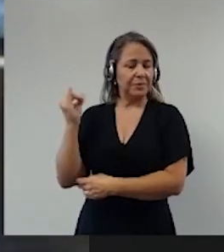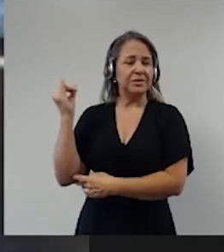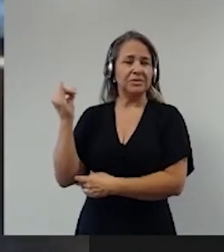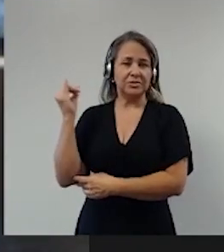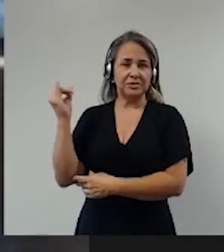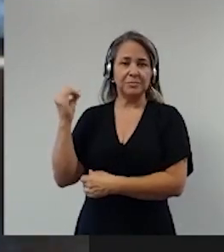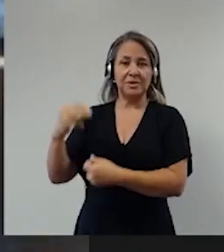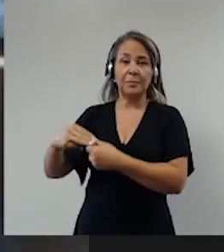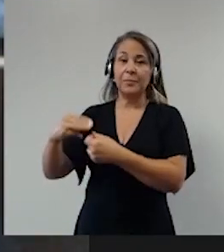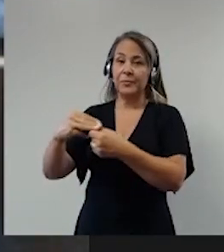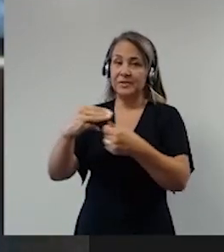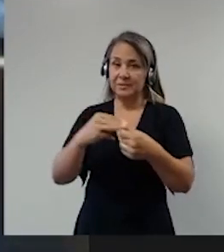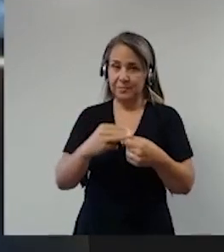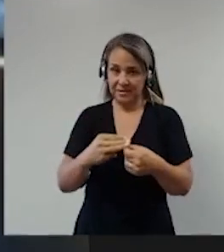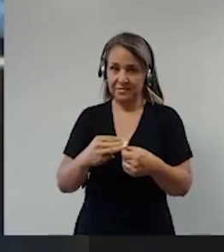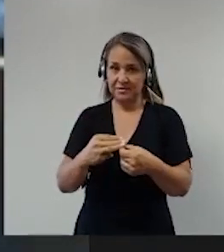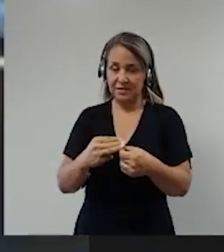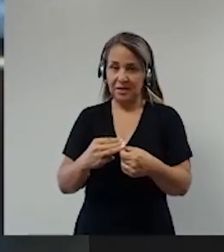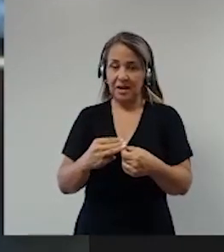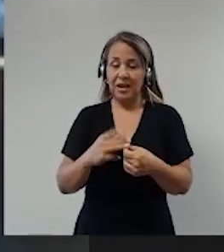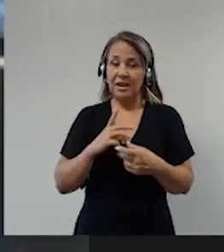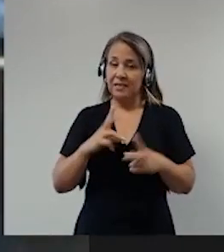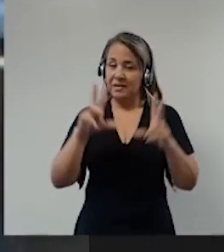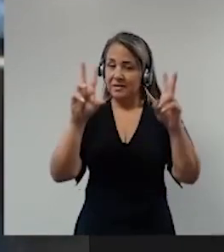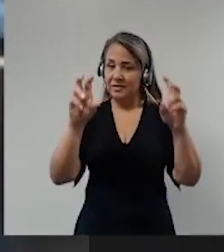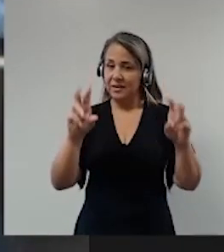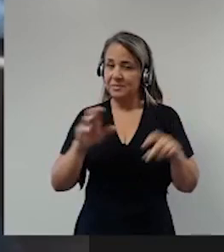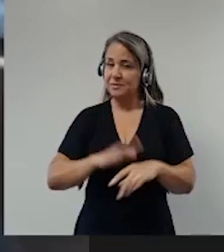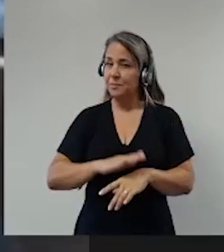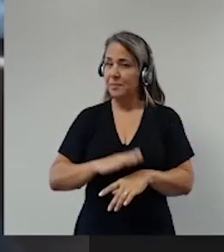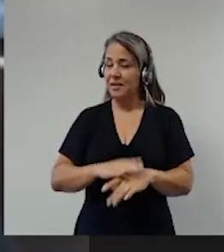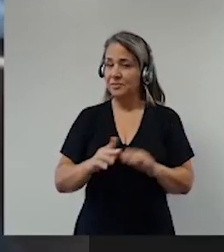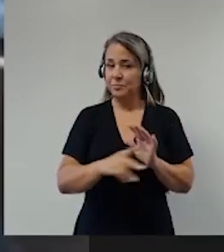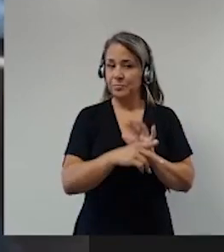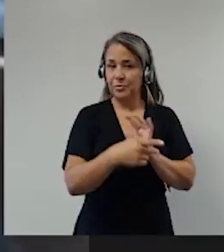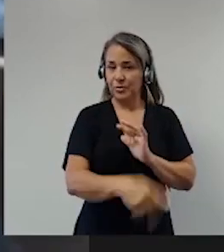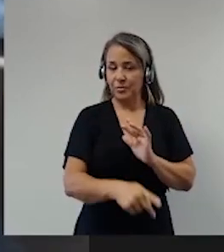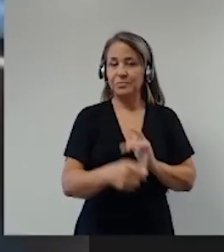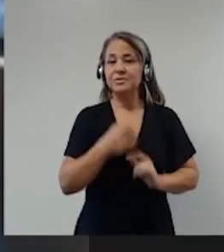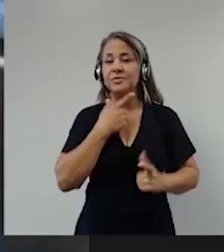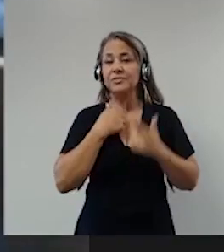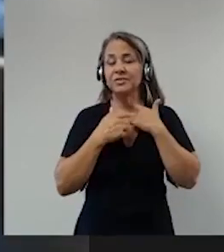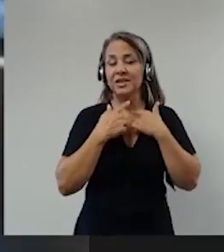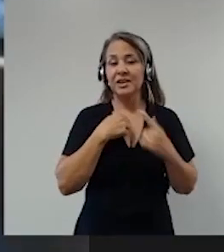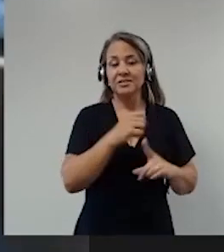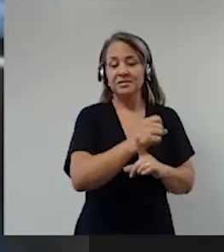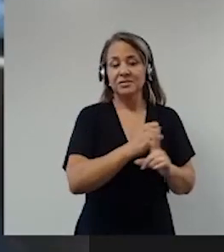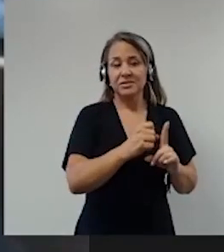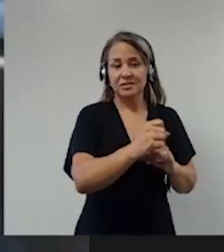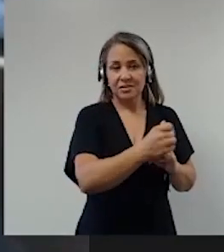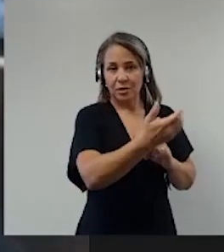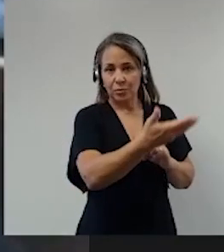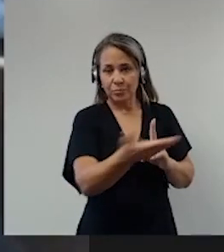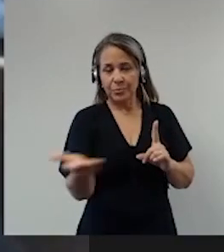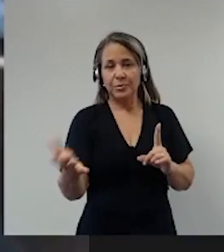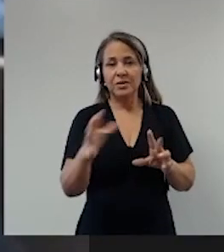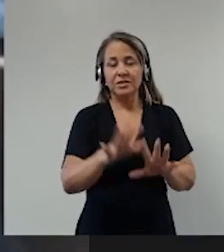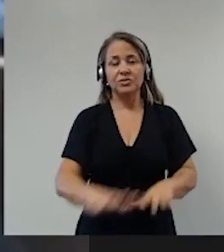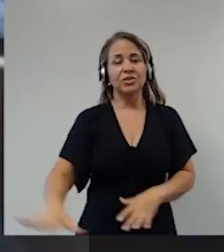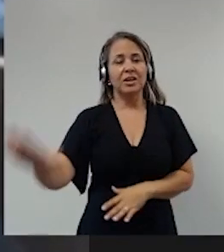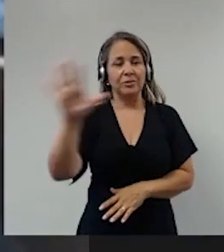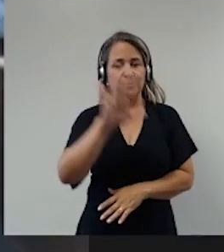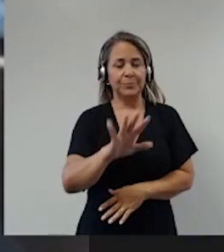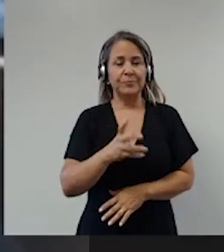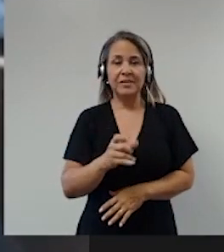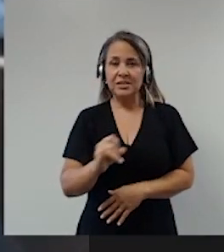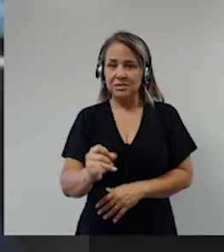que são as eleições municipais, aquelas que tratam de temas mais afeitos aos interesses sociais, né, de uma maneira geral. Se